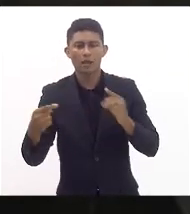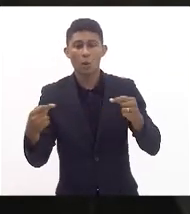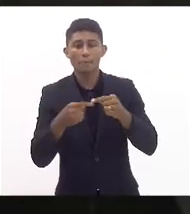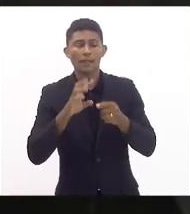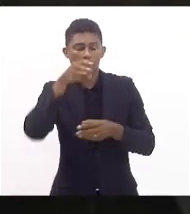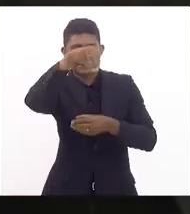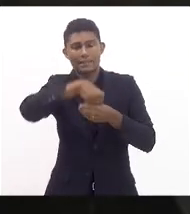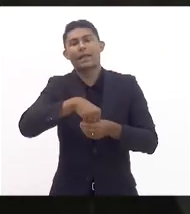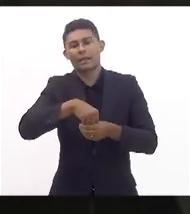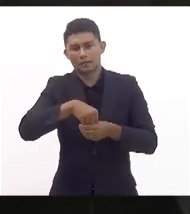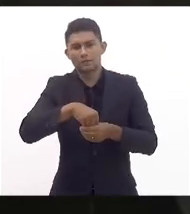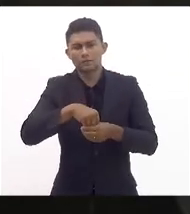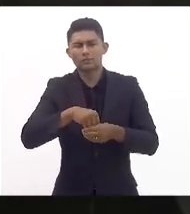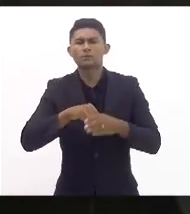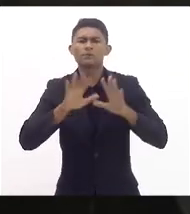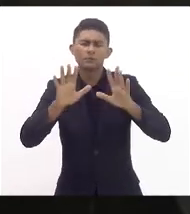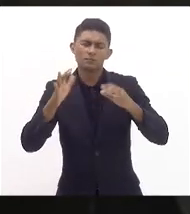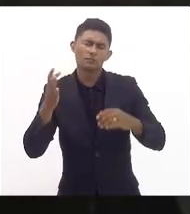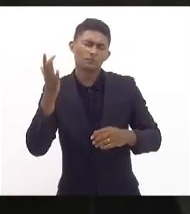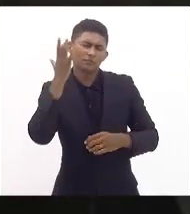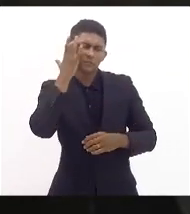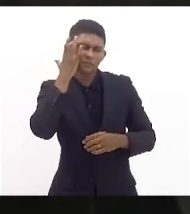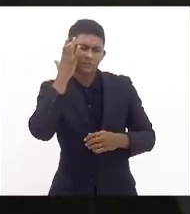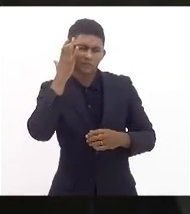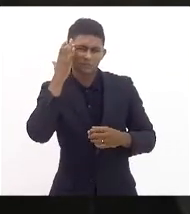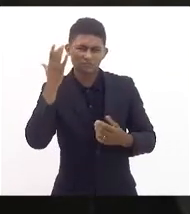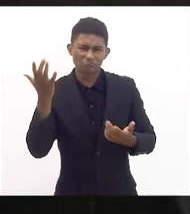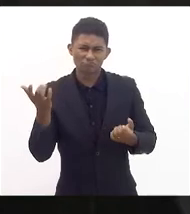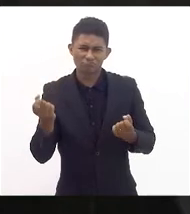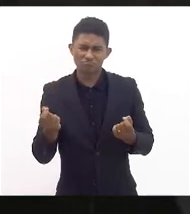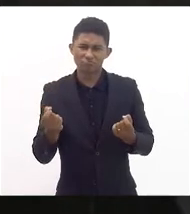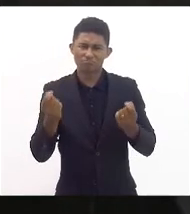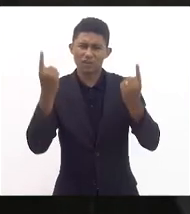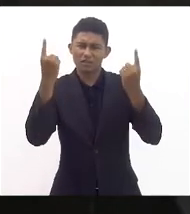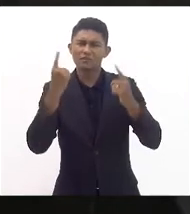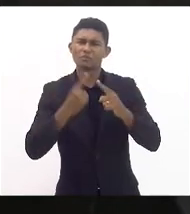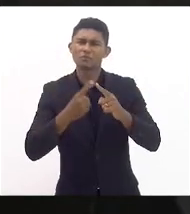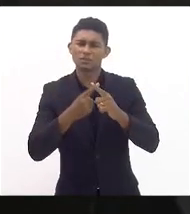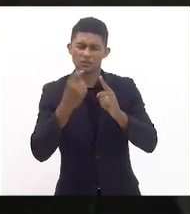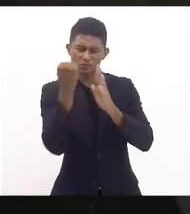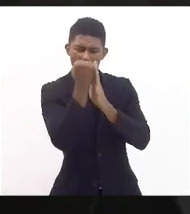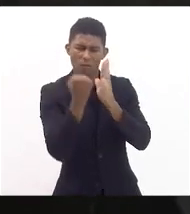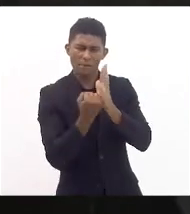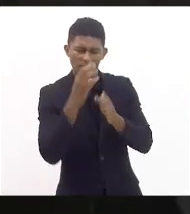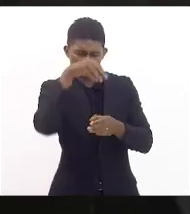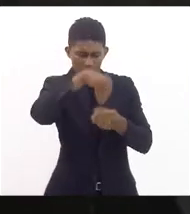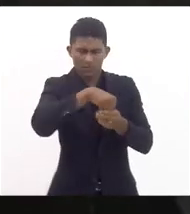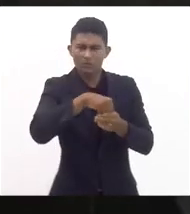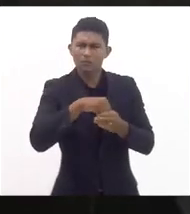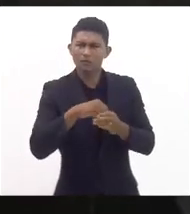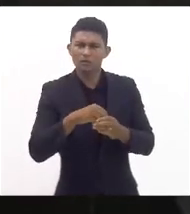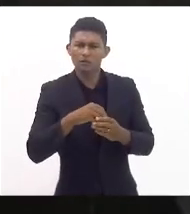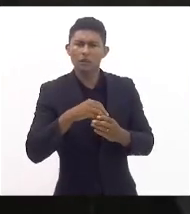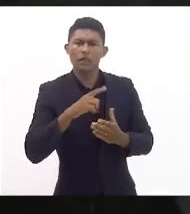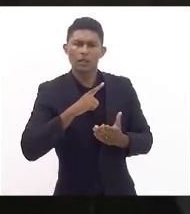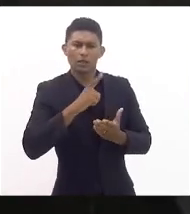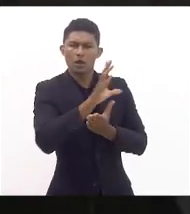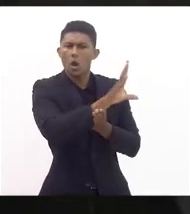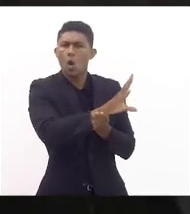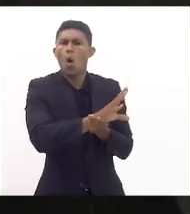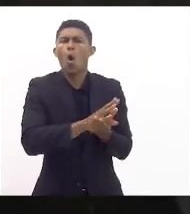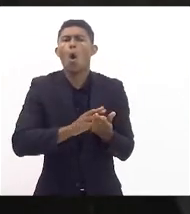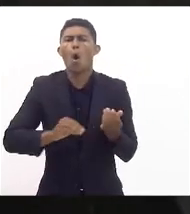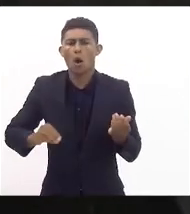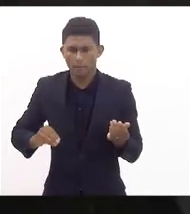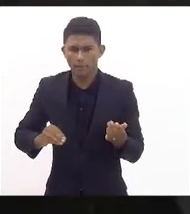que me causa muita estranheza é uma cópia desse ofício ter parado nas